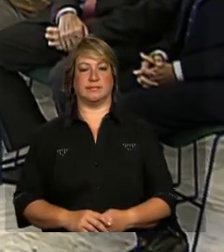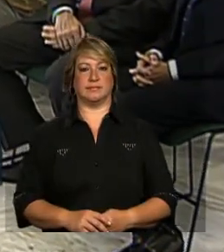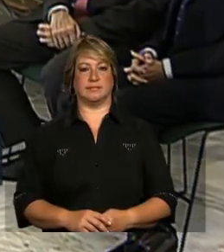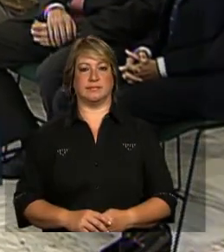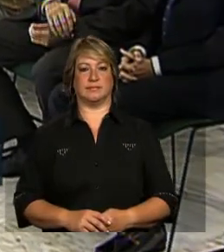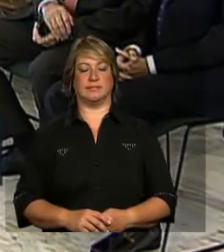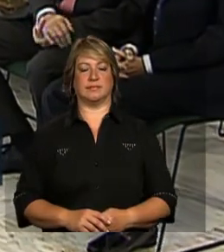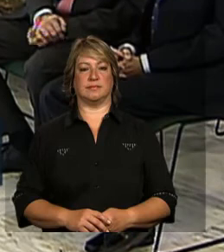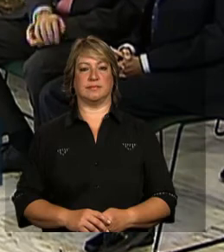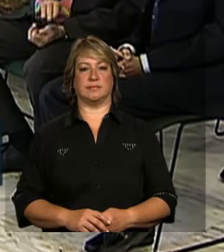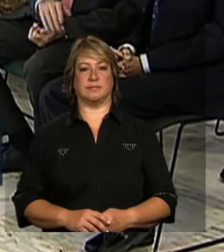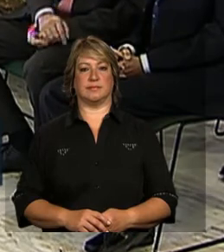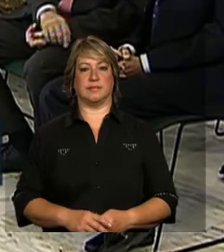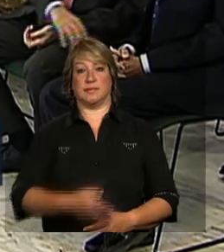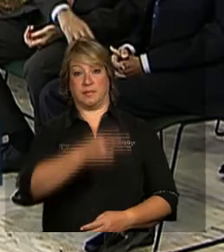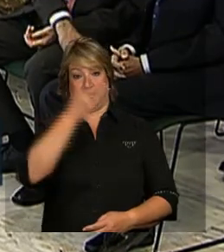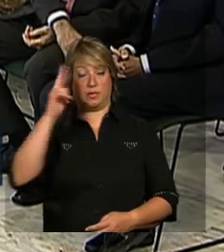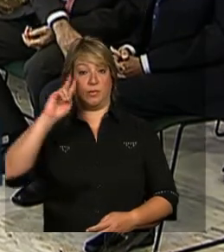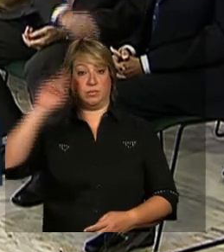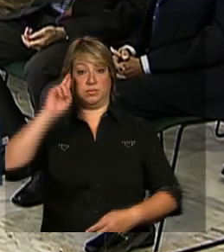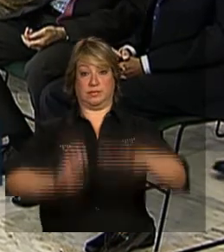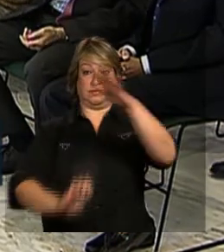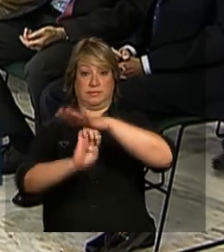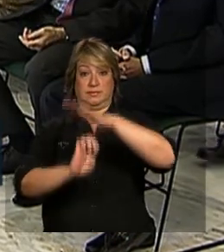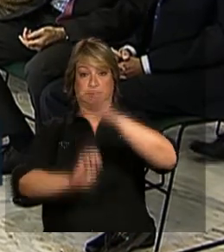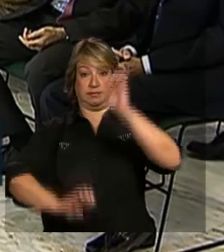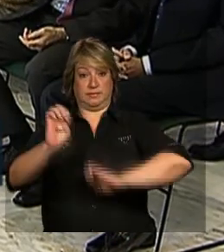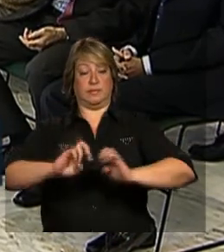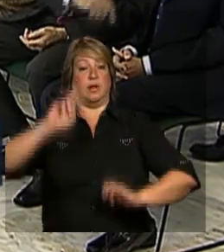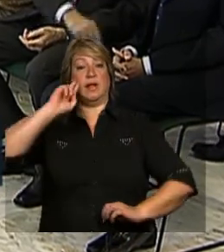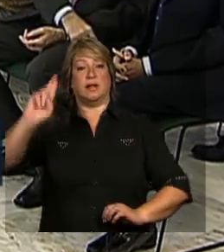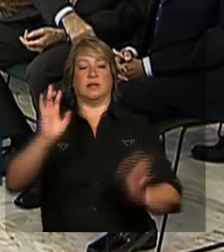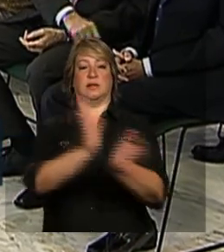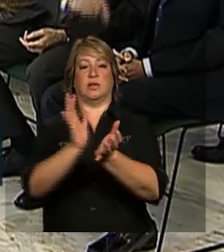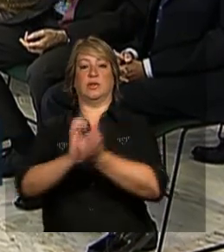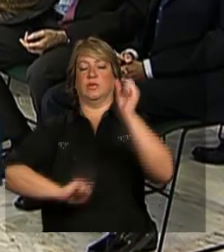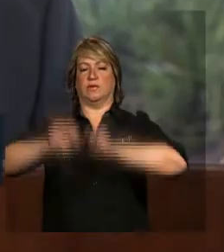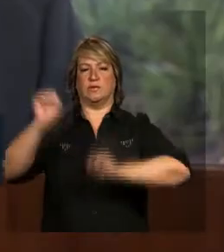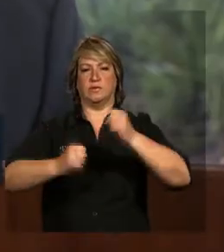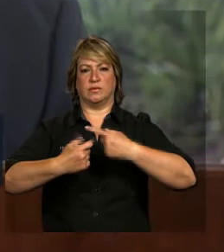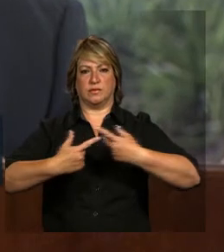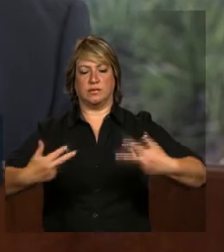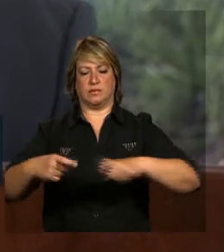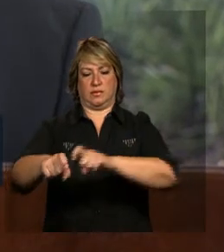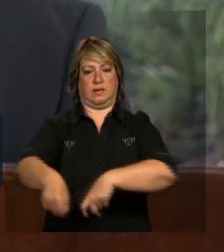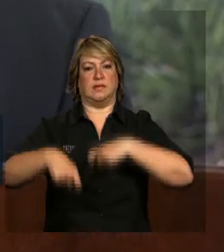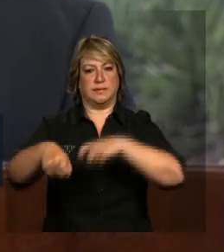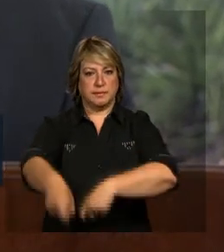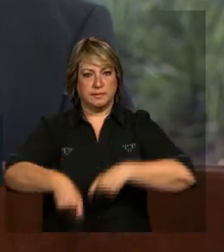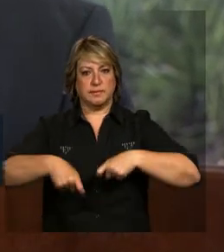os senhores empresários líderes dos setores da indústria da